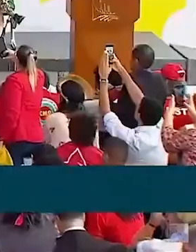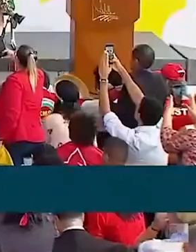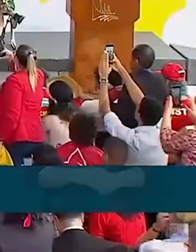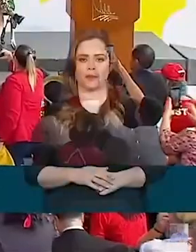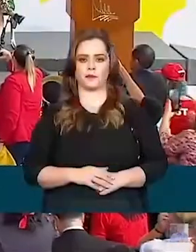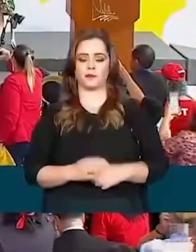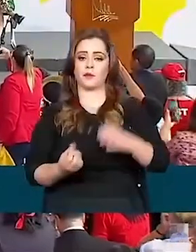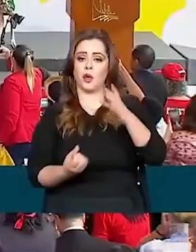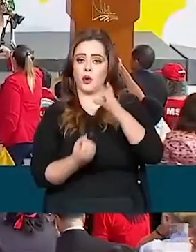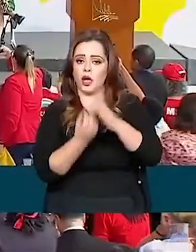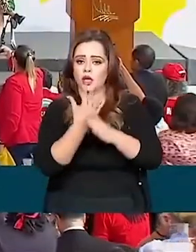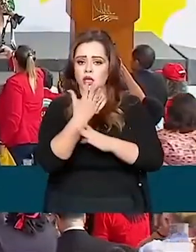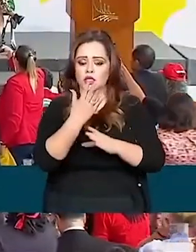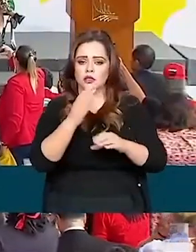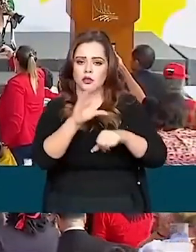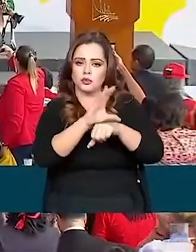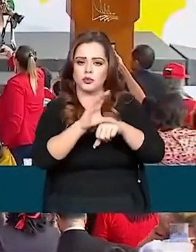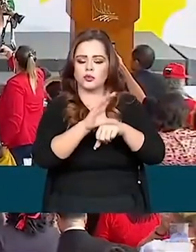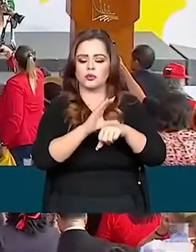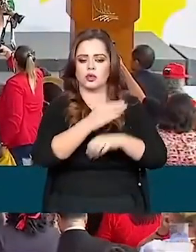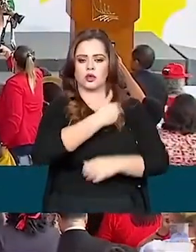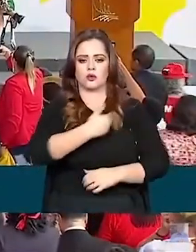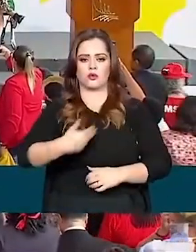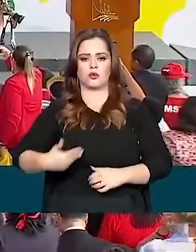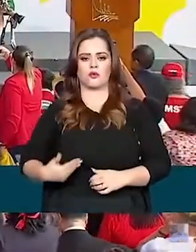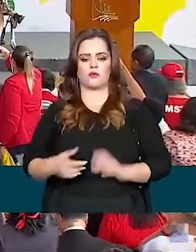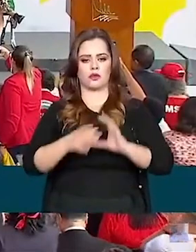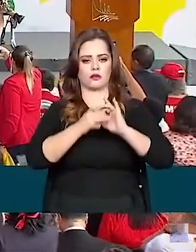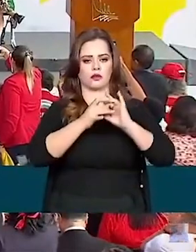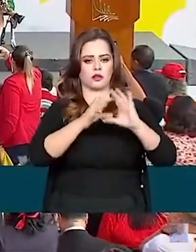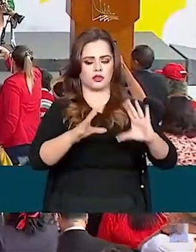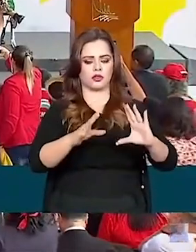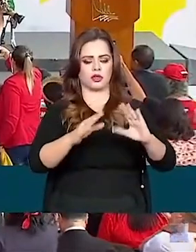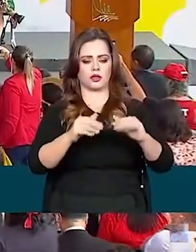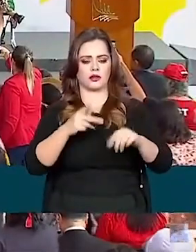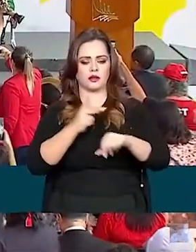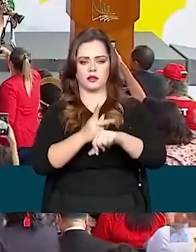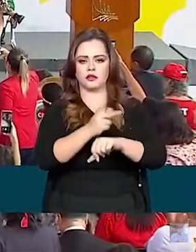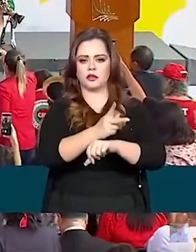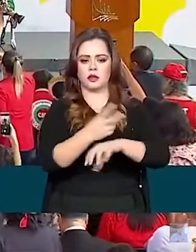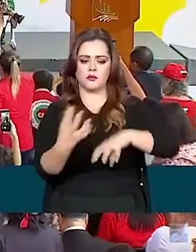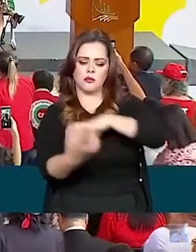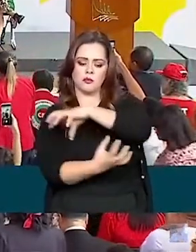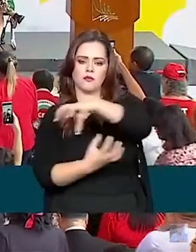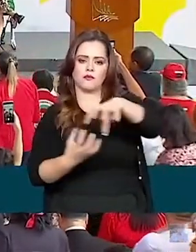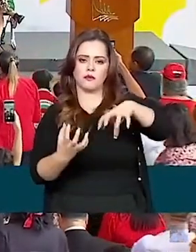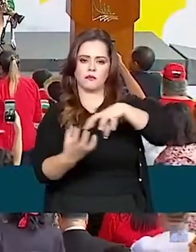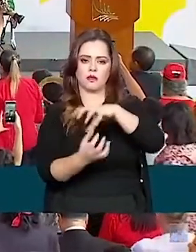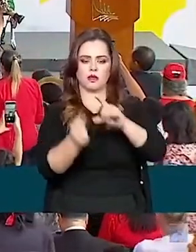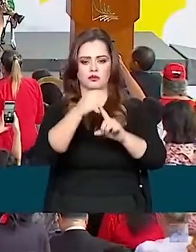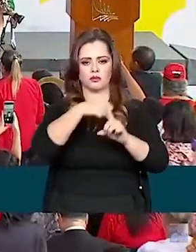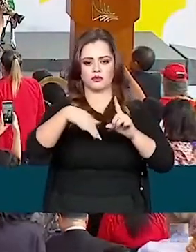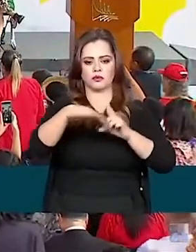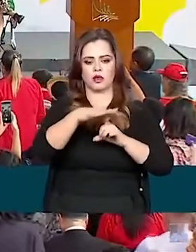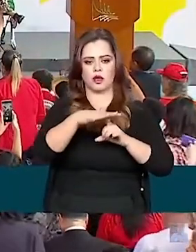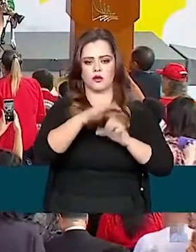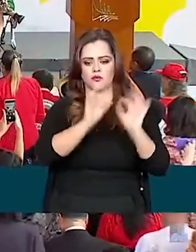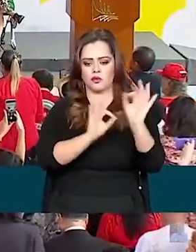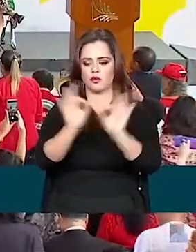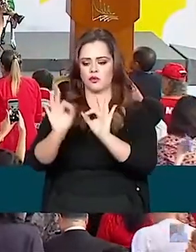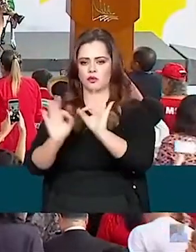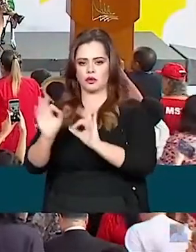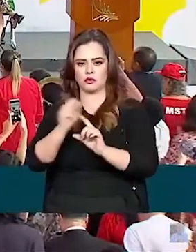Com a criação do Conselho, o governo manterá interlocução permanente com movimentos sociais e organizações